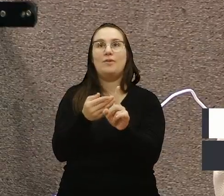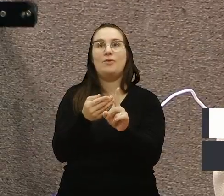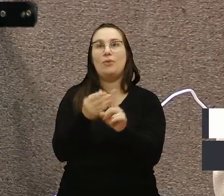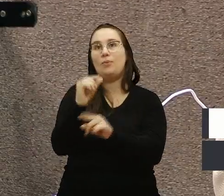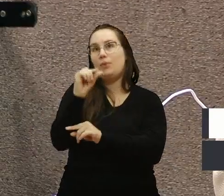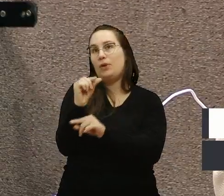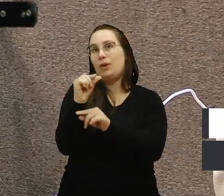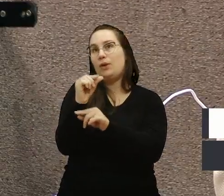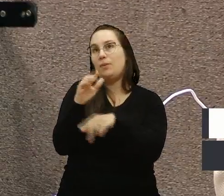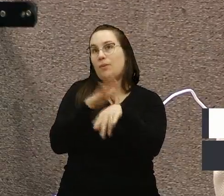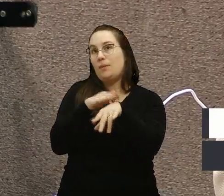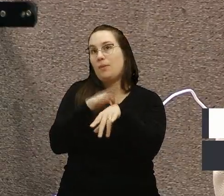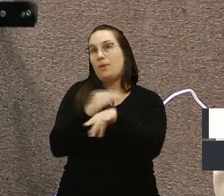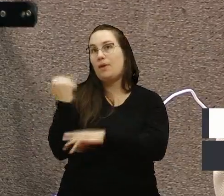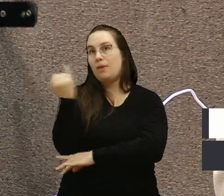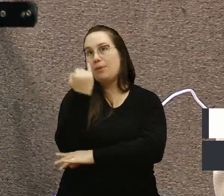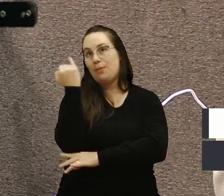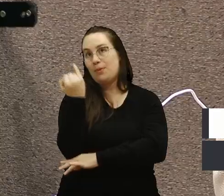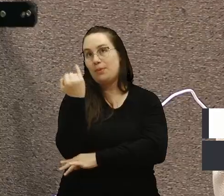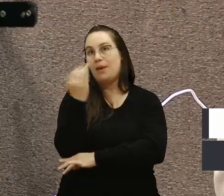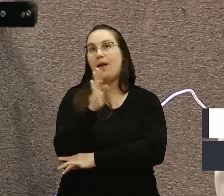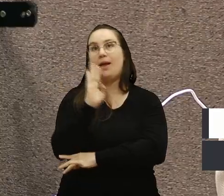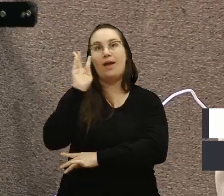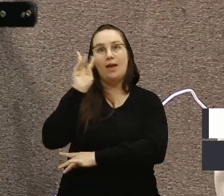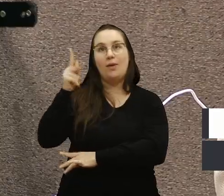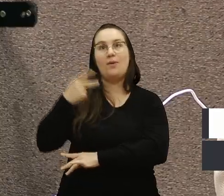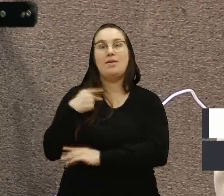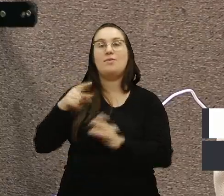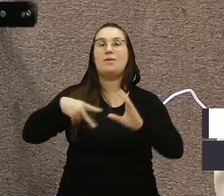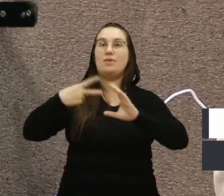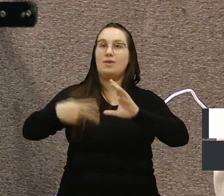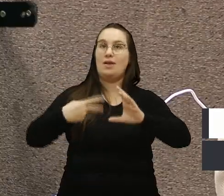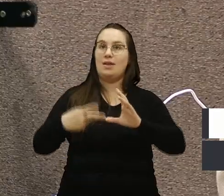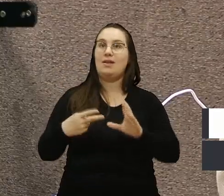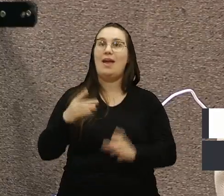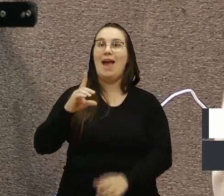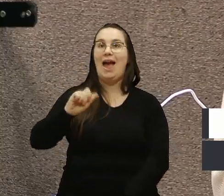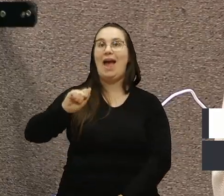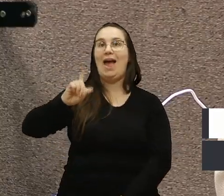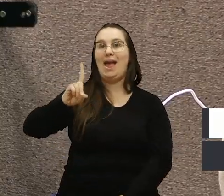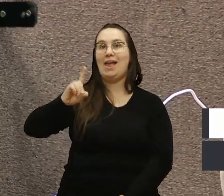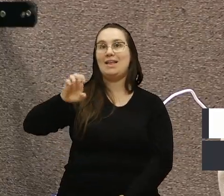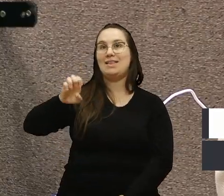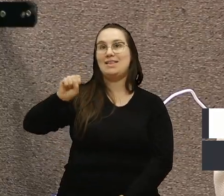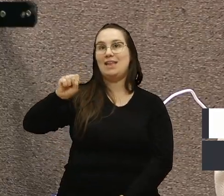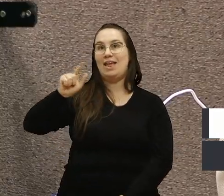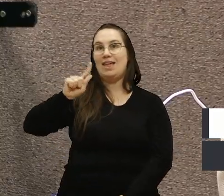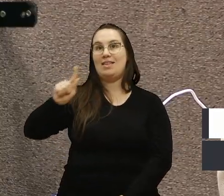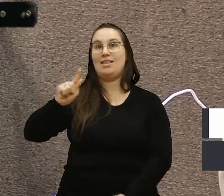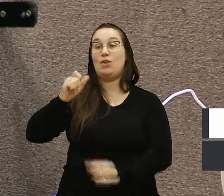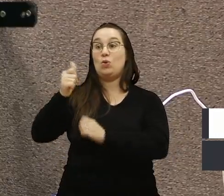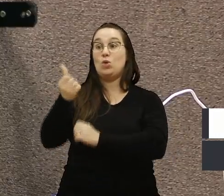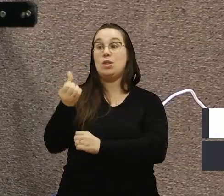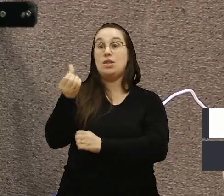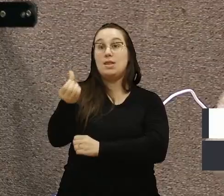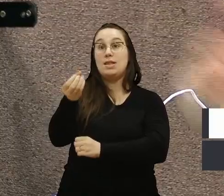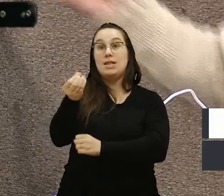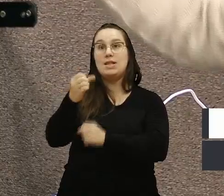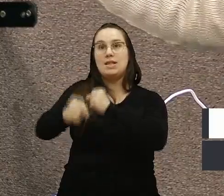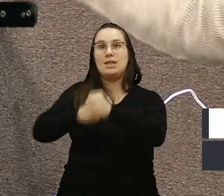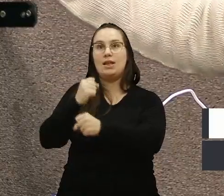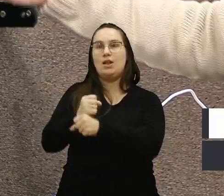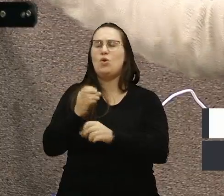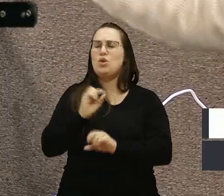para acompanhar esse momento importante de reconhecimento da casa. A ADESG aos seus 60 anos e a tudo que ela tem nos ensinado